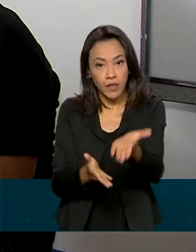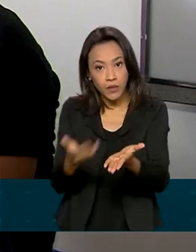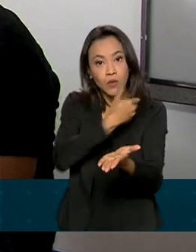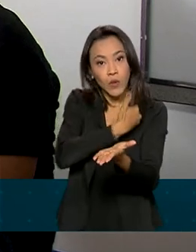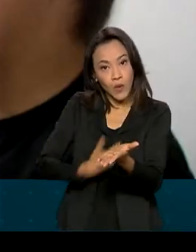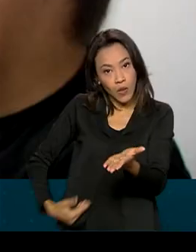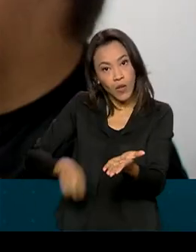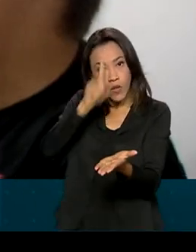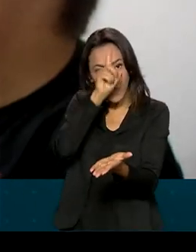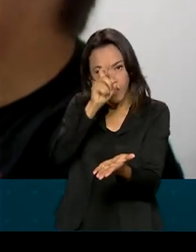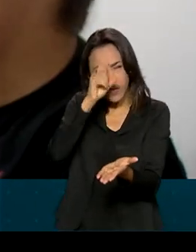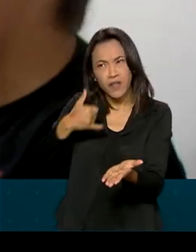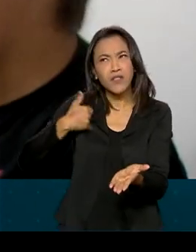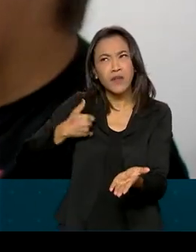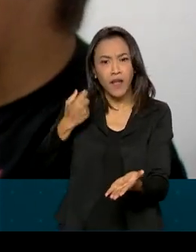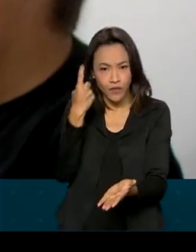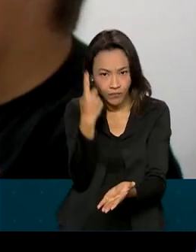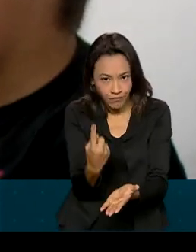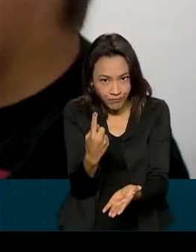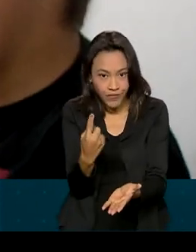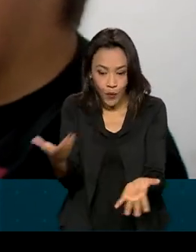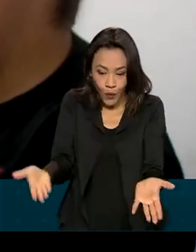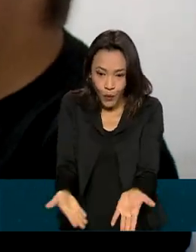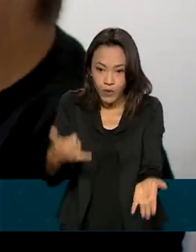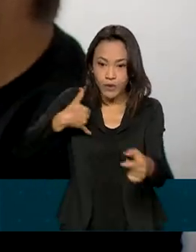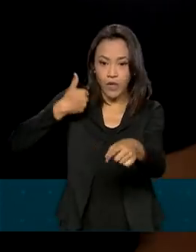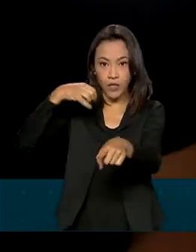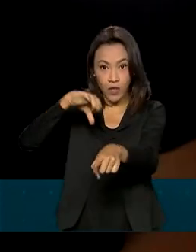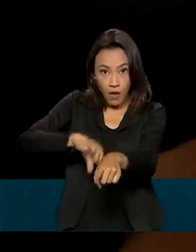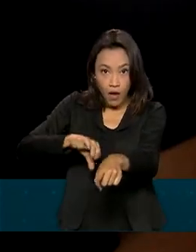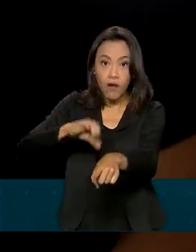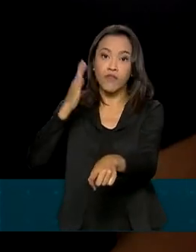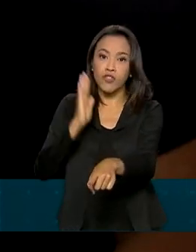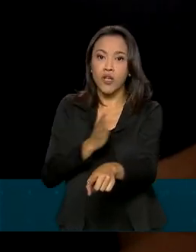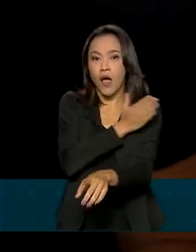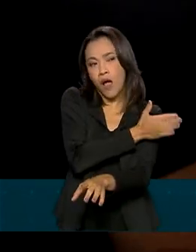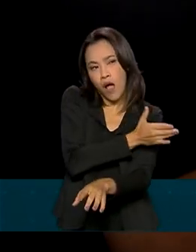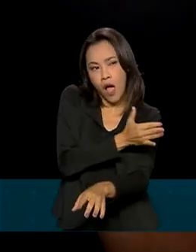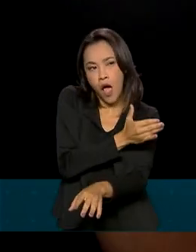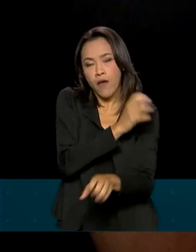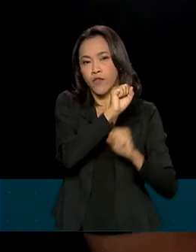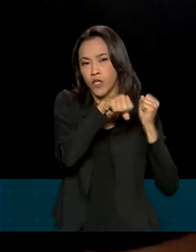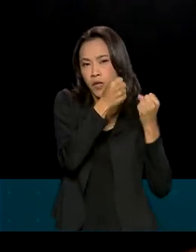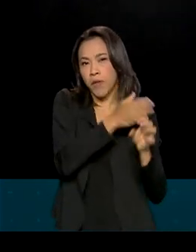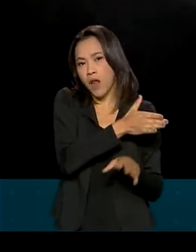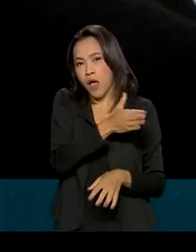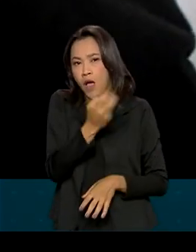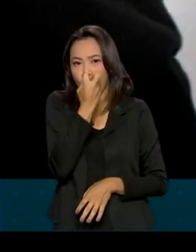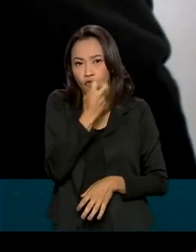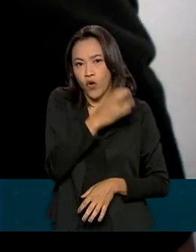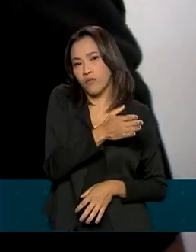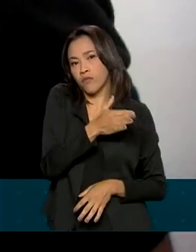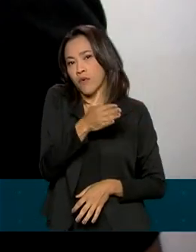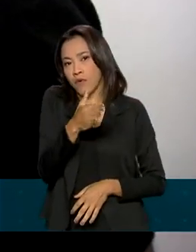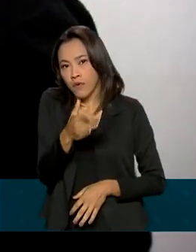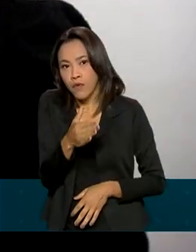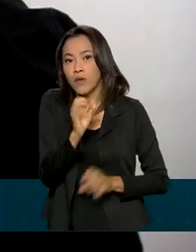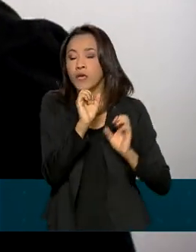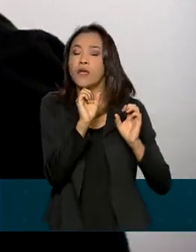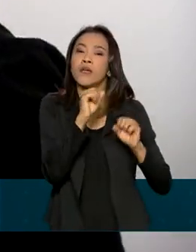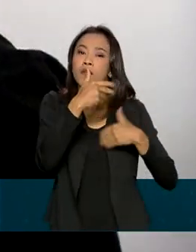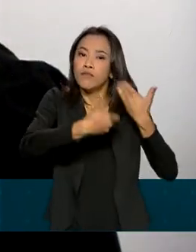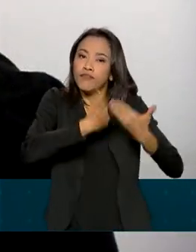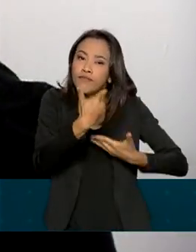desde um ano de idade hoje Aos 9 anos já passou por fisioterapeuta fonoaudiólogo e terapeuta